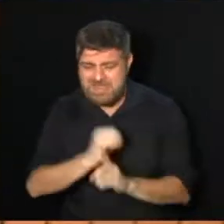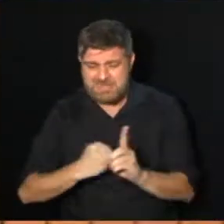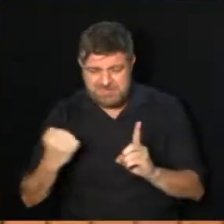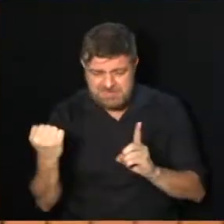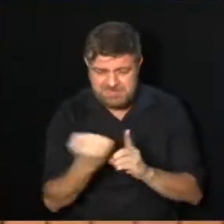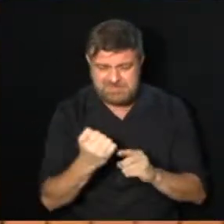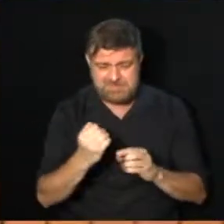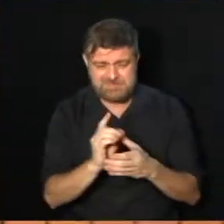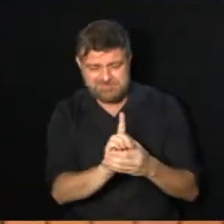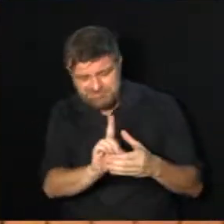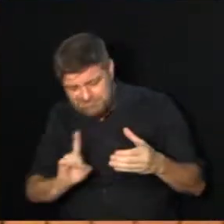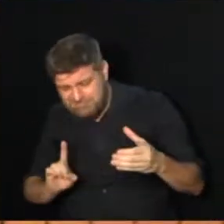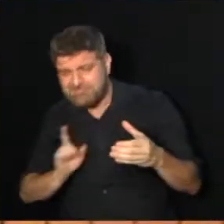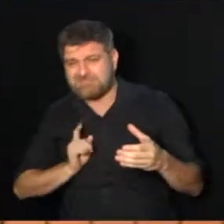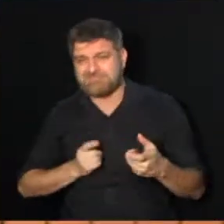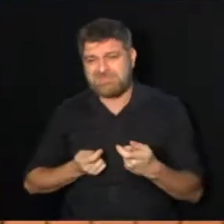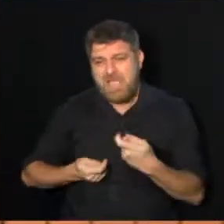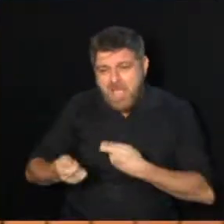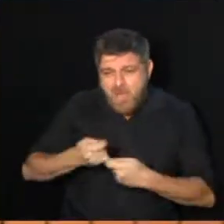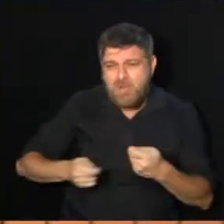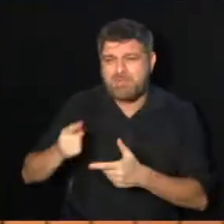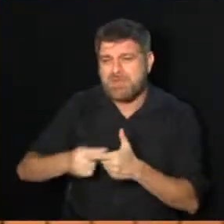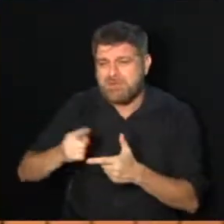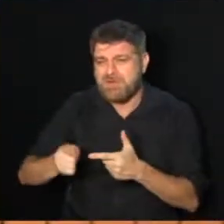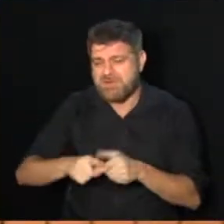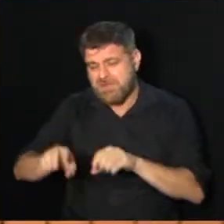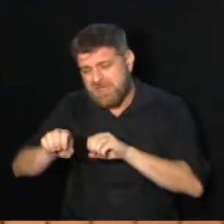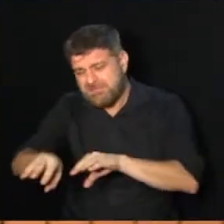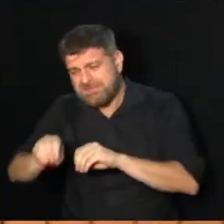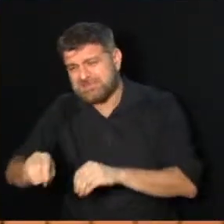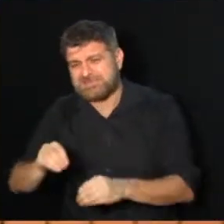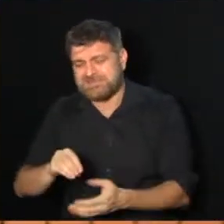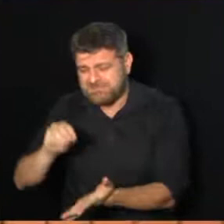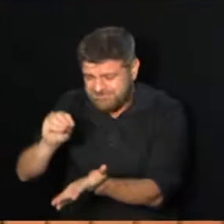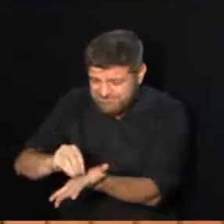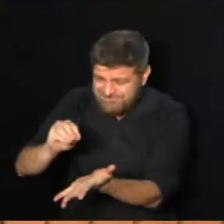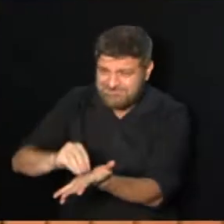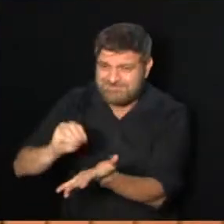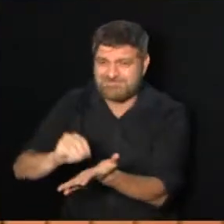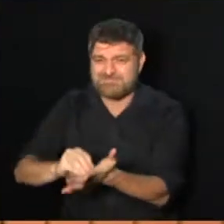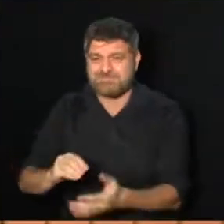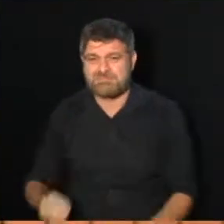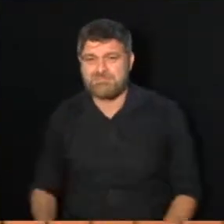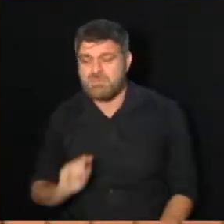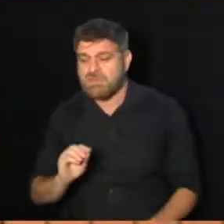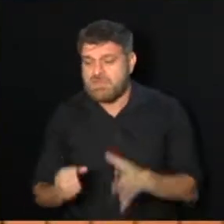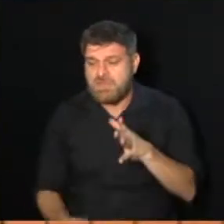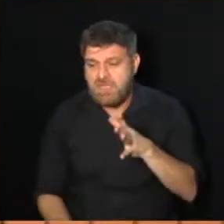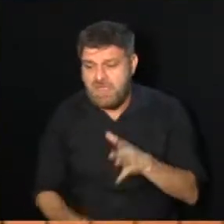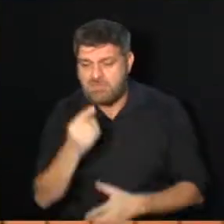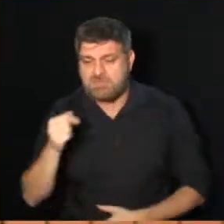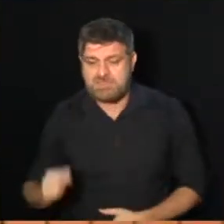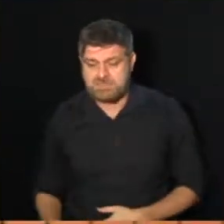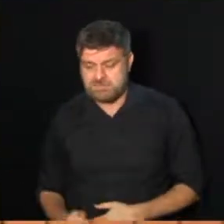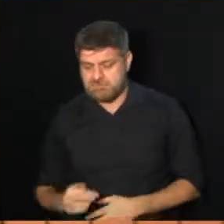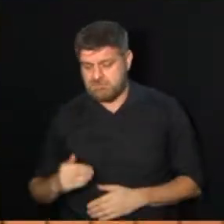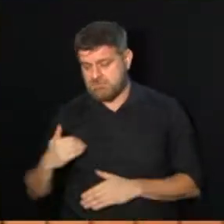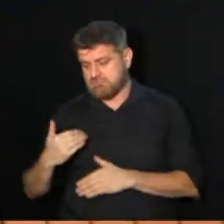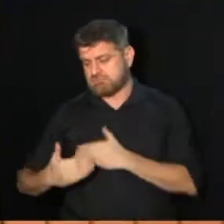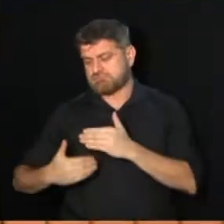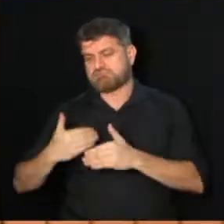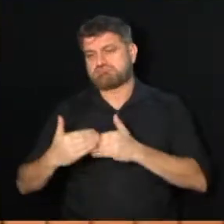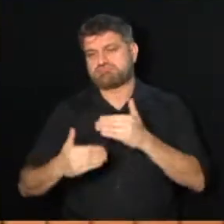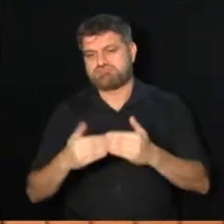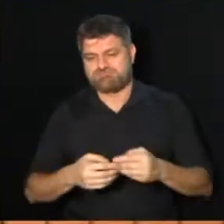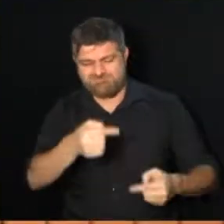sociais, econômicas, de educação, em todos os sentidos, que refletem, na verdade, em conflitos, e esses